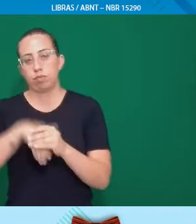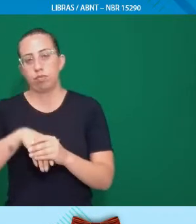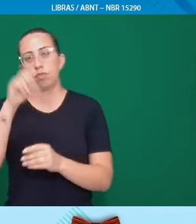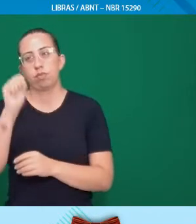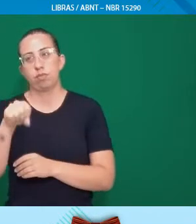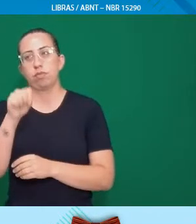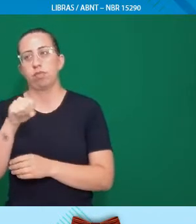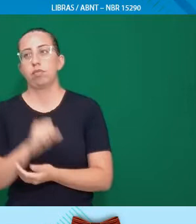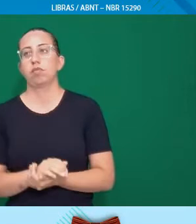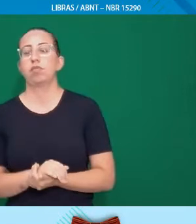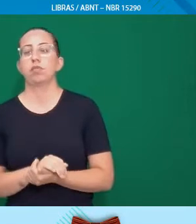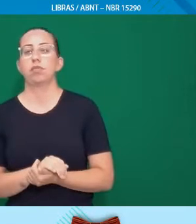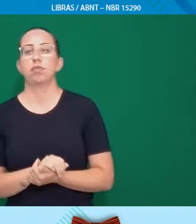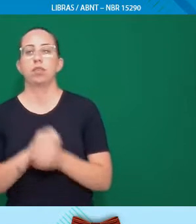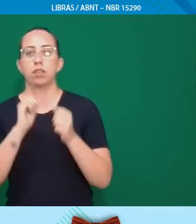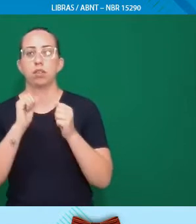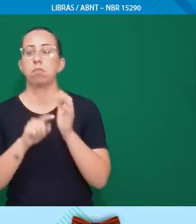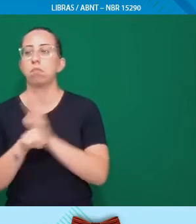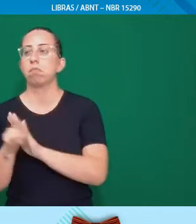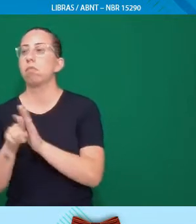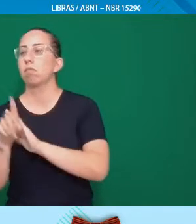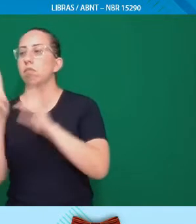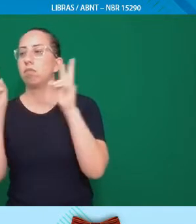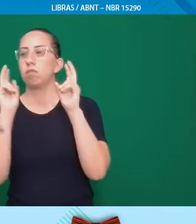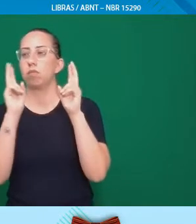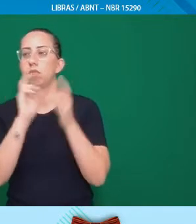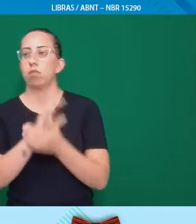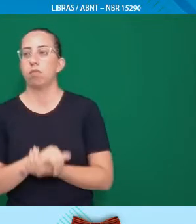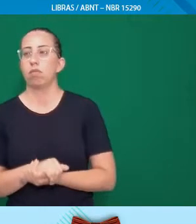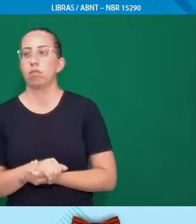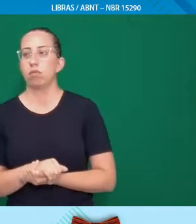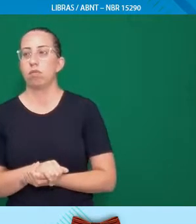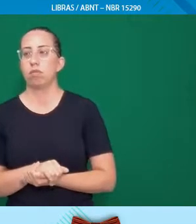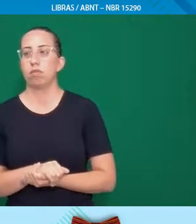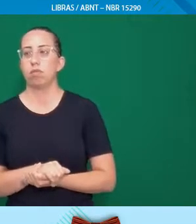se manifestaram favoráveis pela matéria coloca em discussão